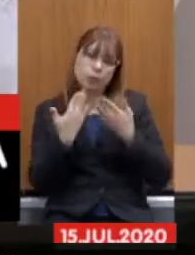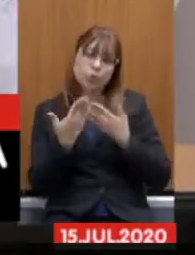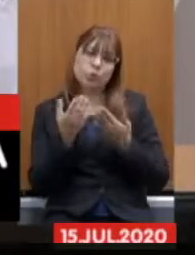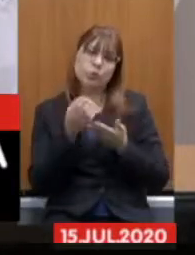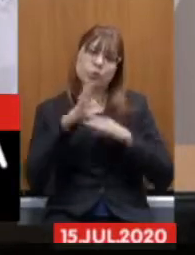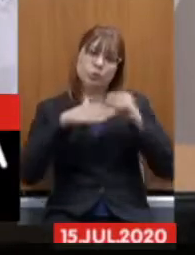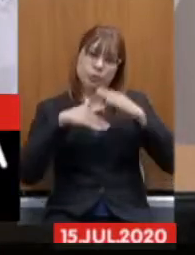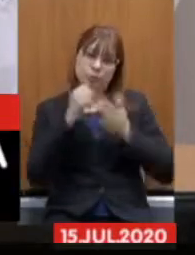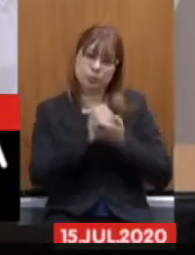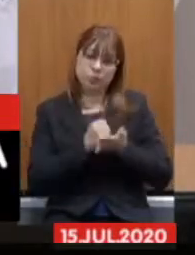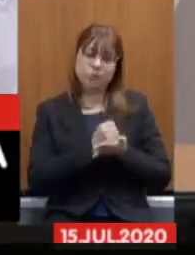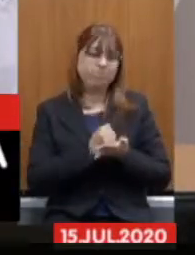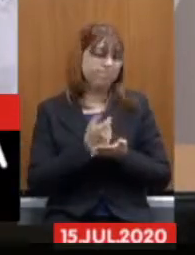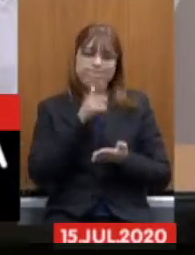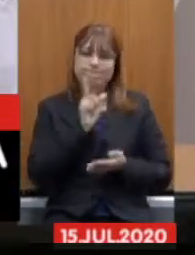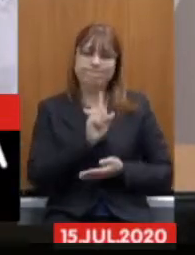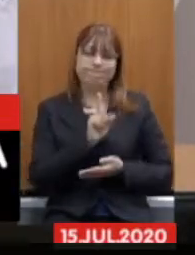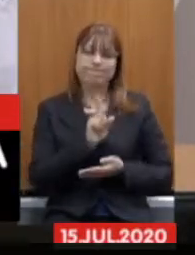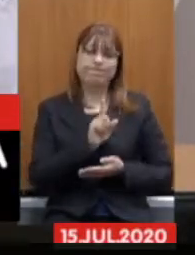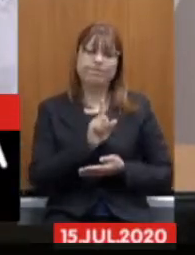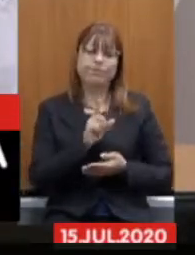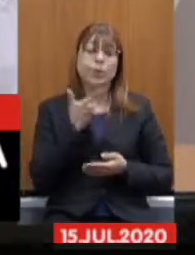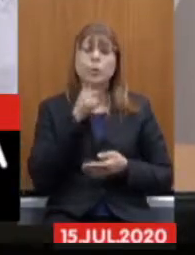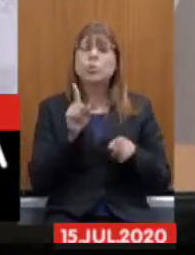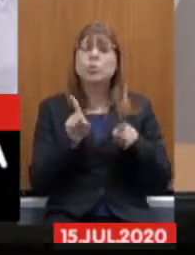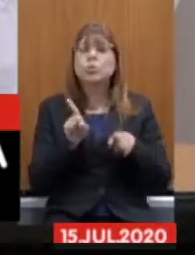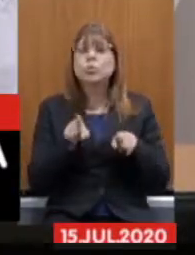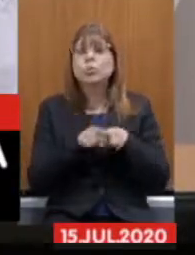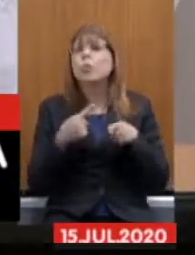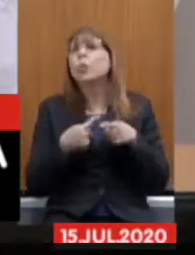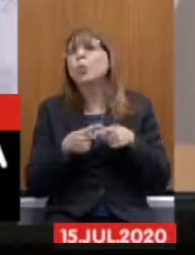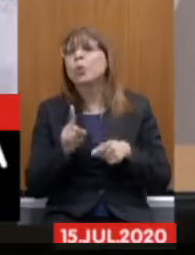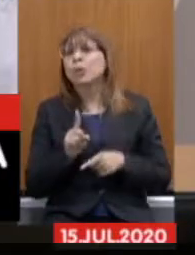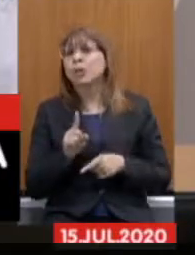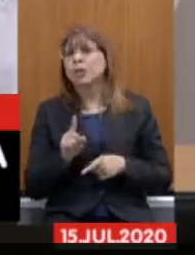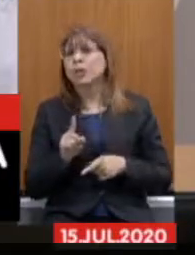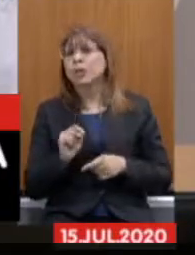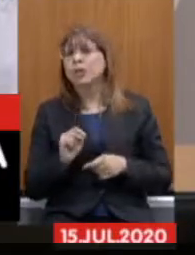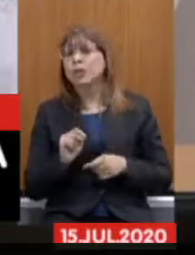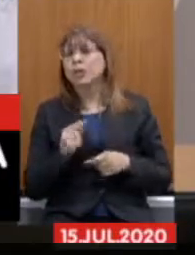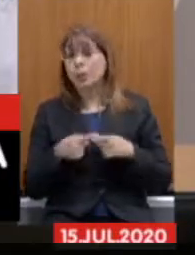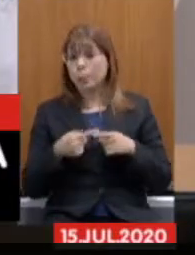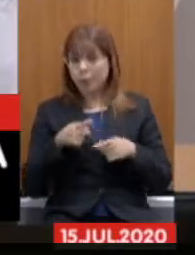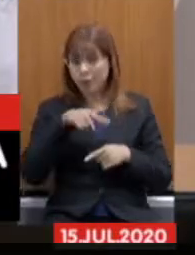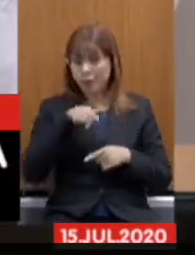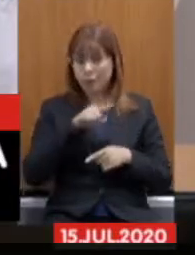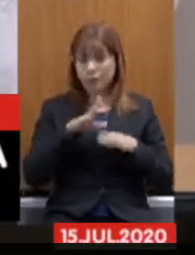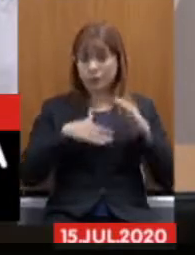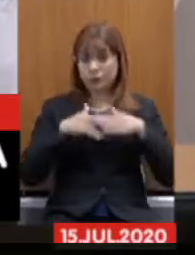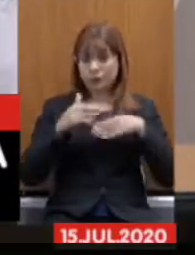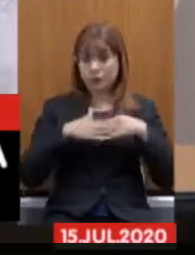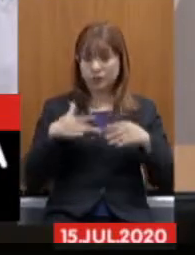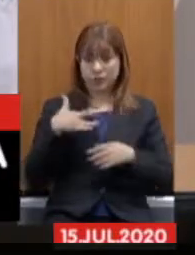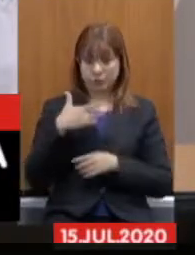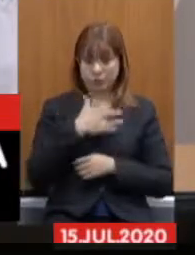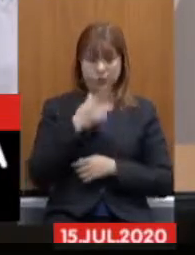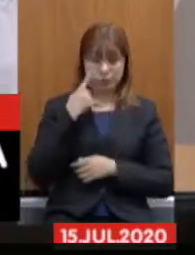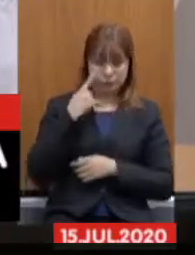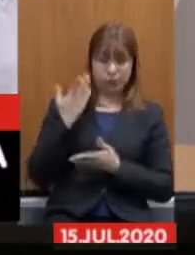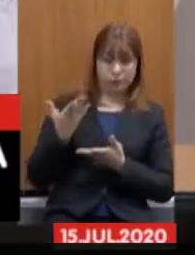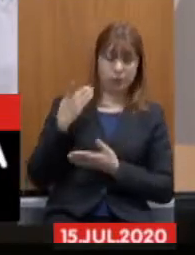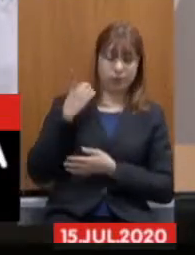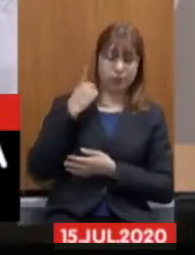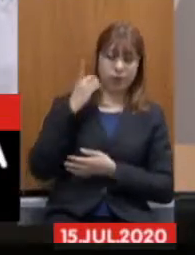e aí tivemos e aí não conseguimos pelo seguinte os profissionais da saúde eles estão deputado a